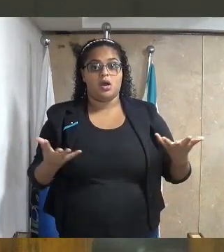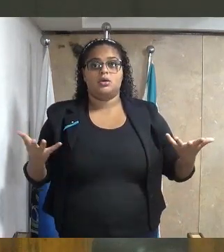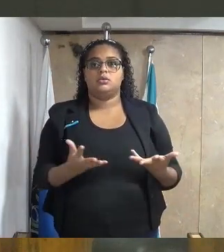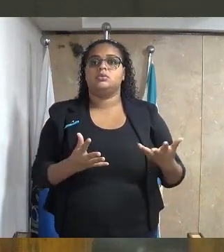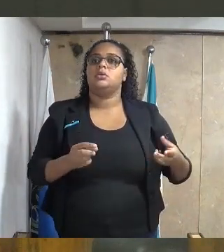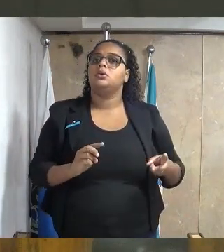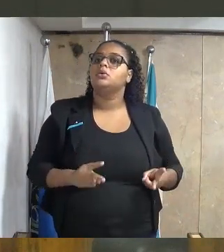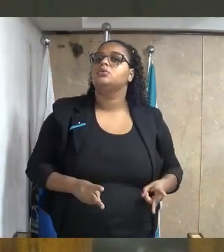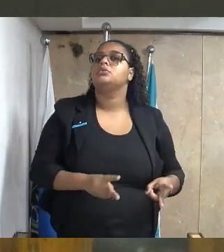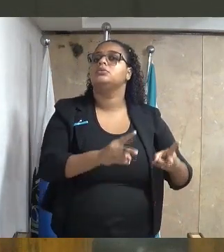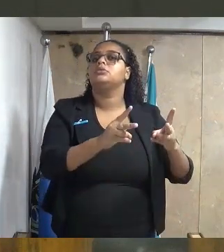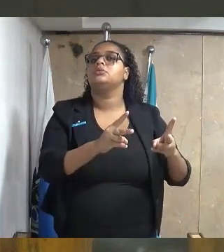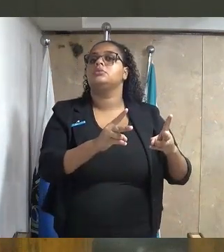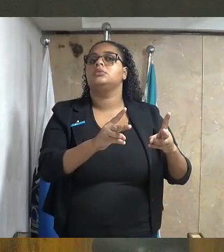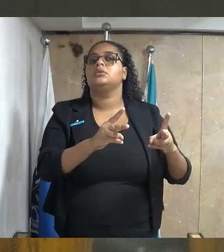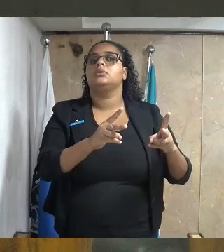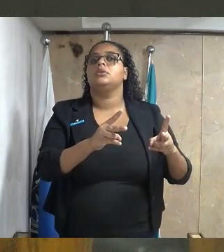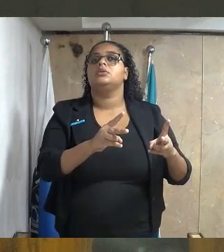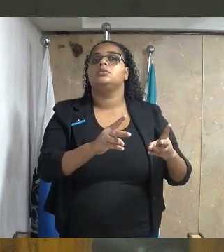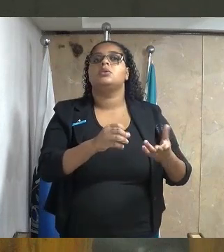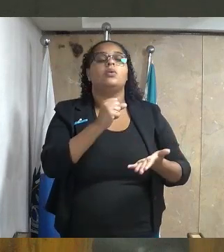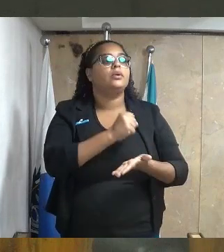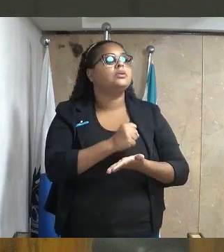ainda se contratar